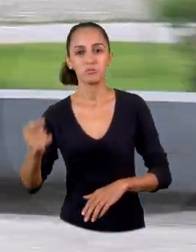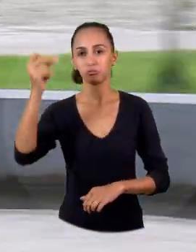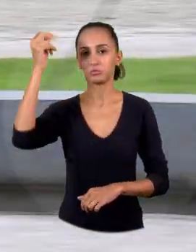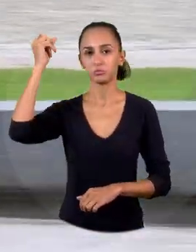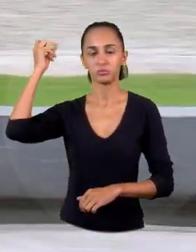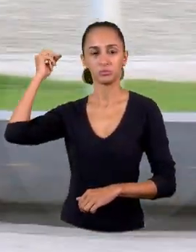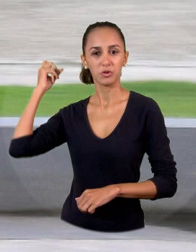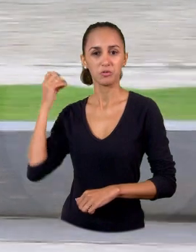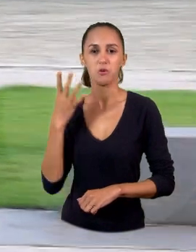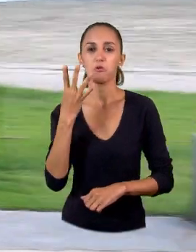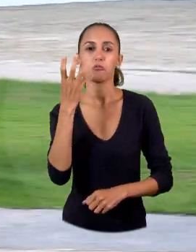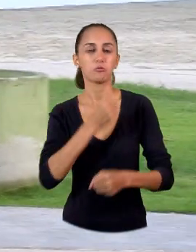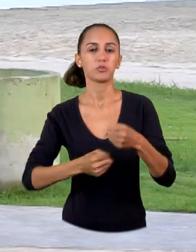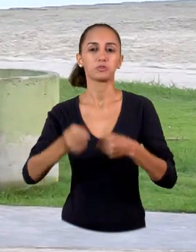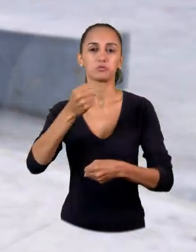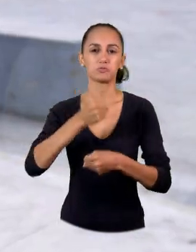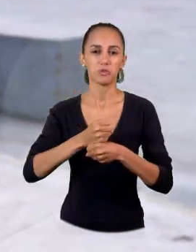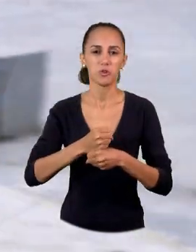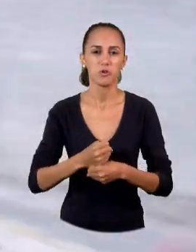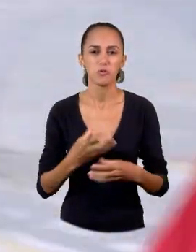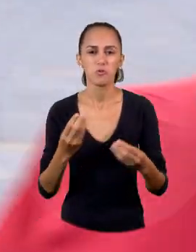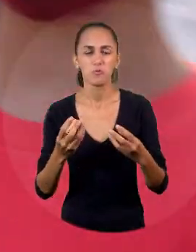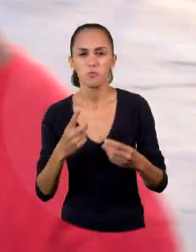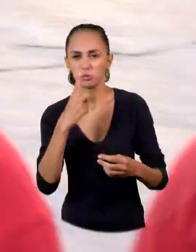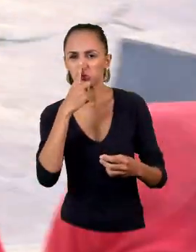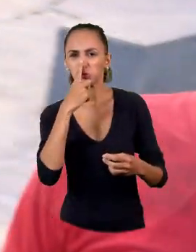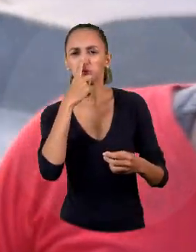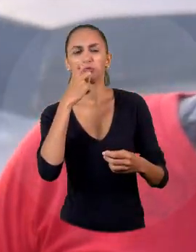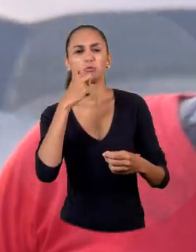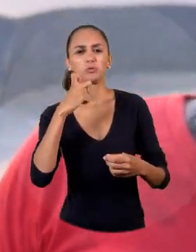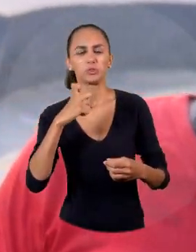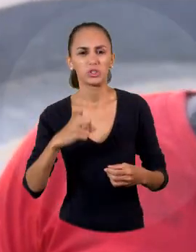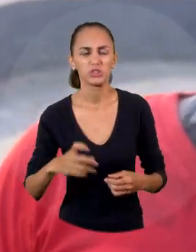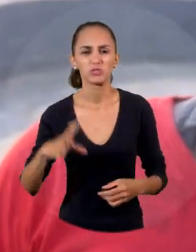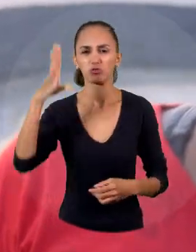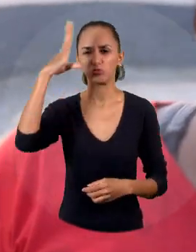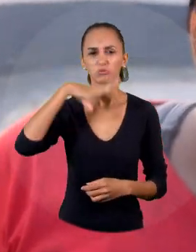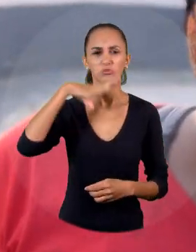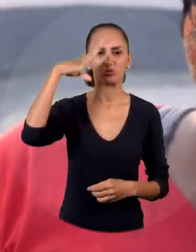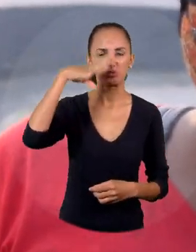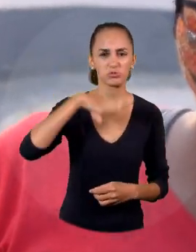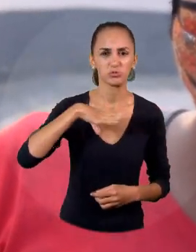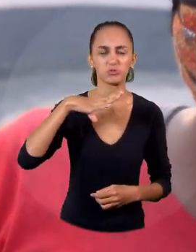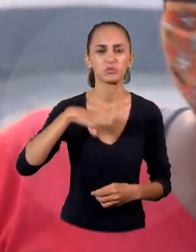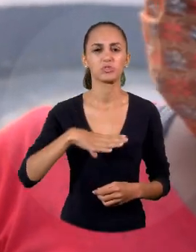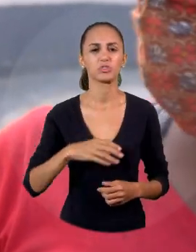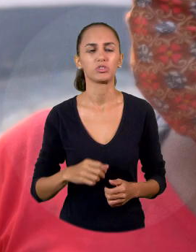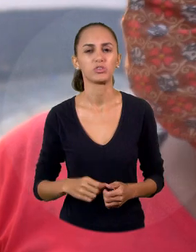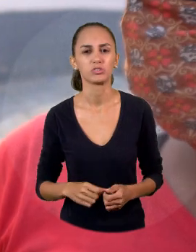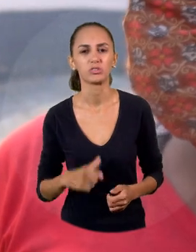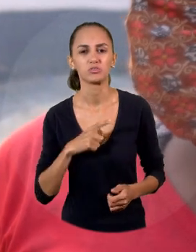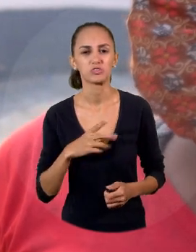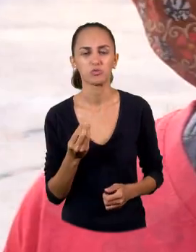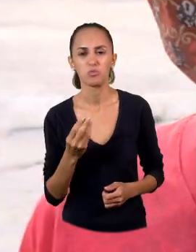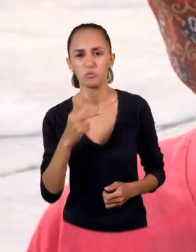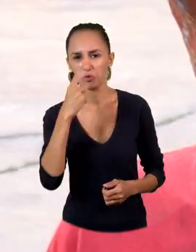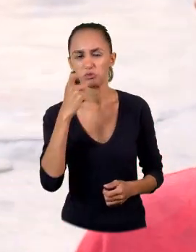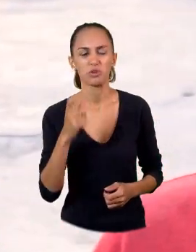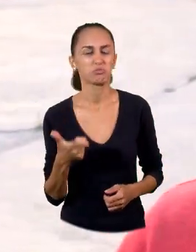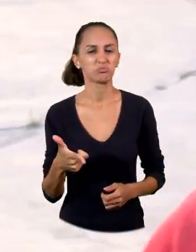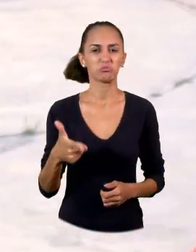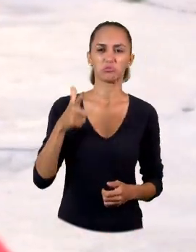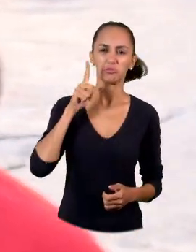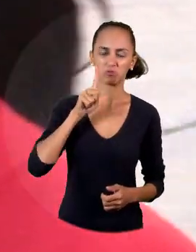uns tempos atrás, uns 4 anos atrás? Muito bicho que vinha devido muito ao odor forte que tinha desses lixos. A gente